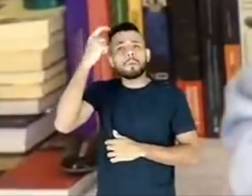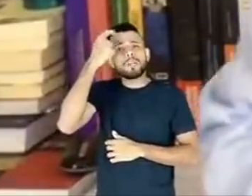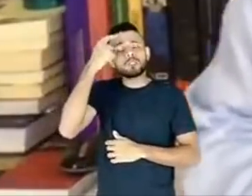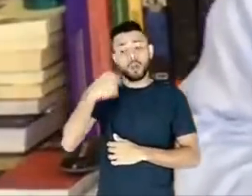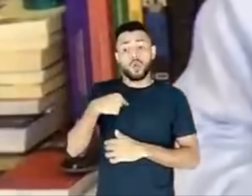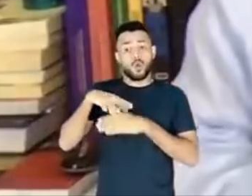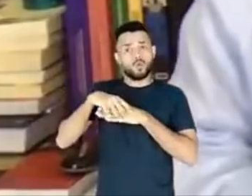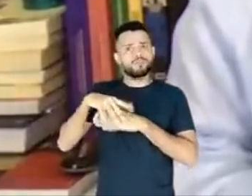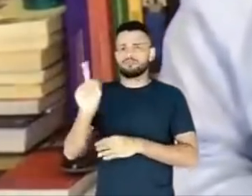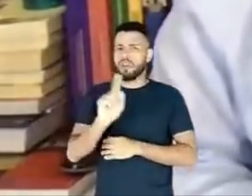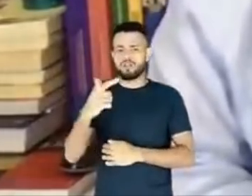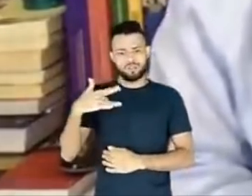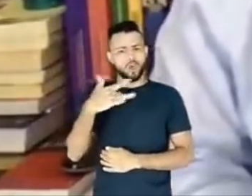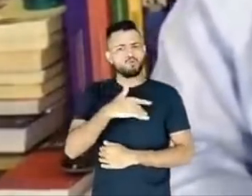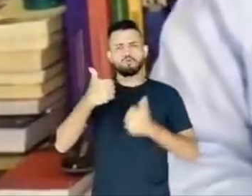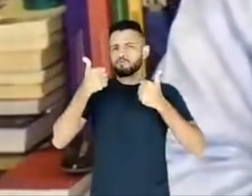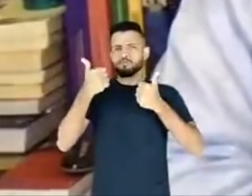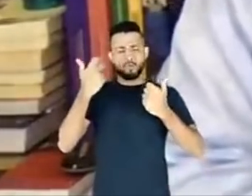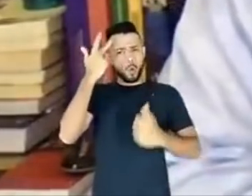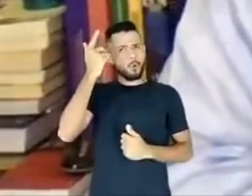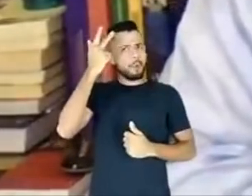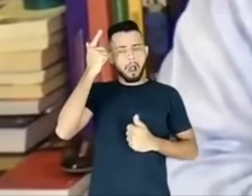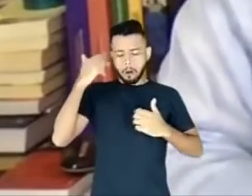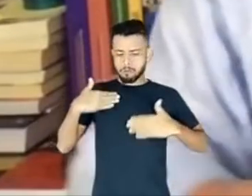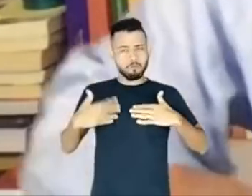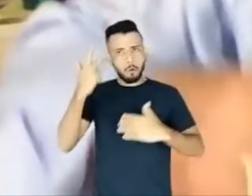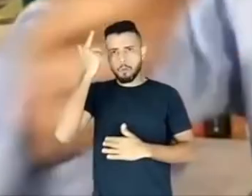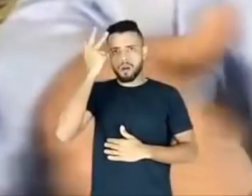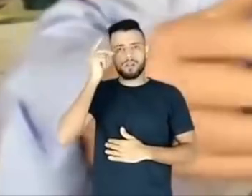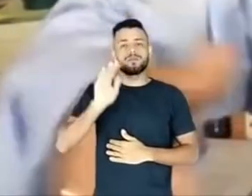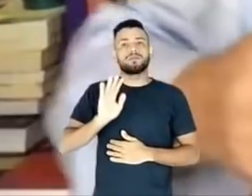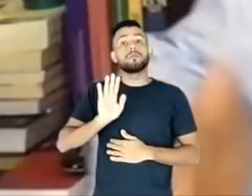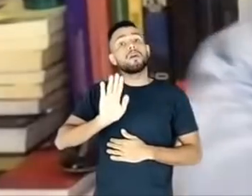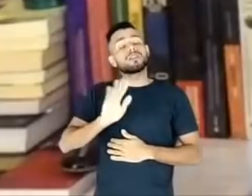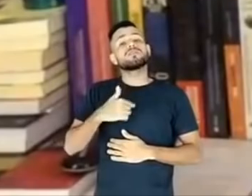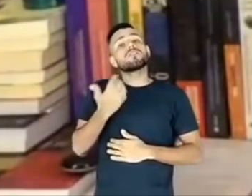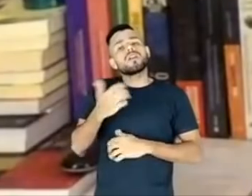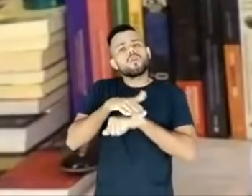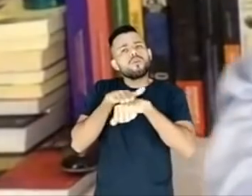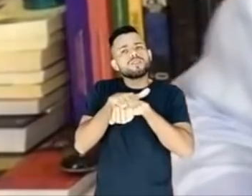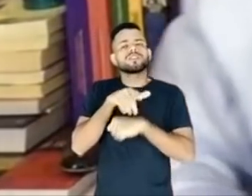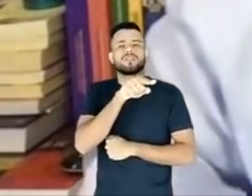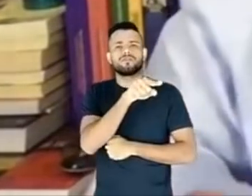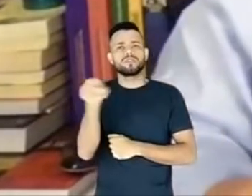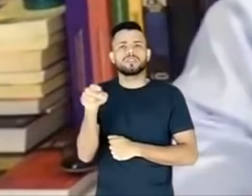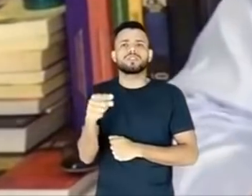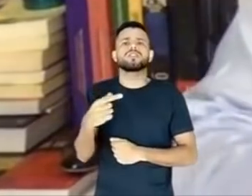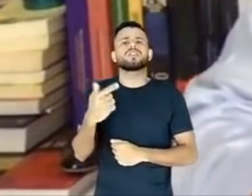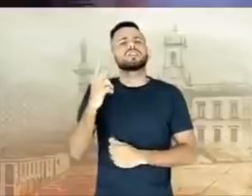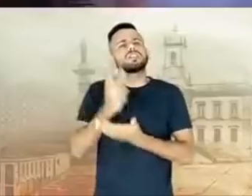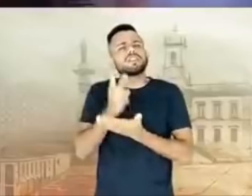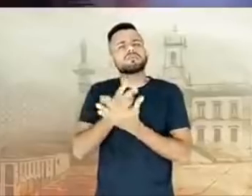saúde, inteiro, e queria conversar com vocês. É sempre desagradável conversar pelo